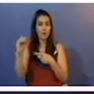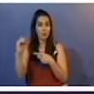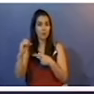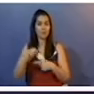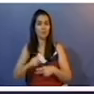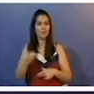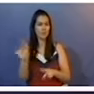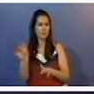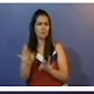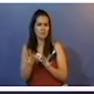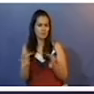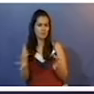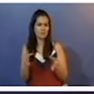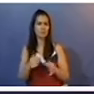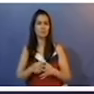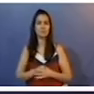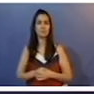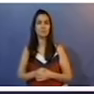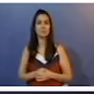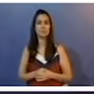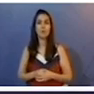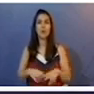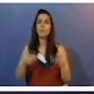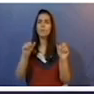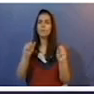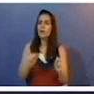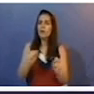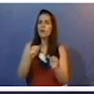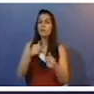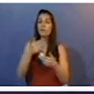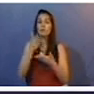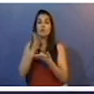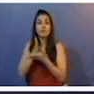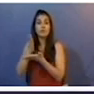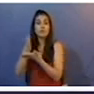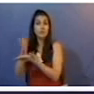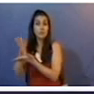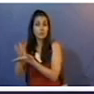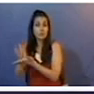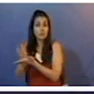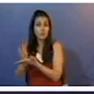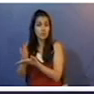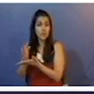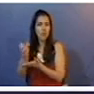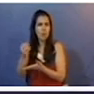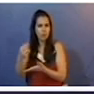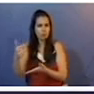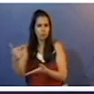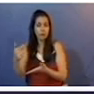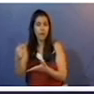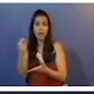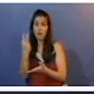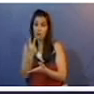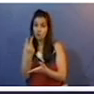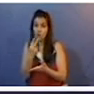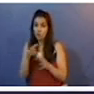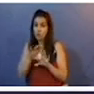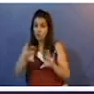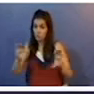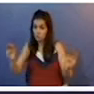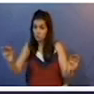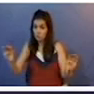mais simples. Podemos dividir os óxidos em dois grupos, os